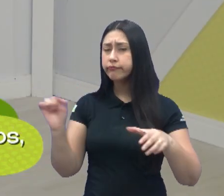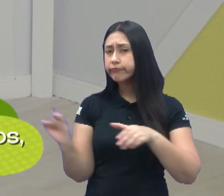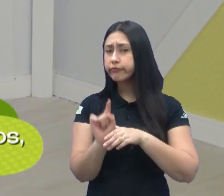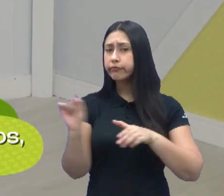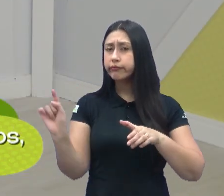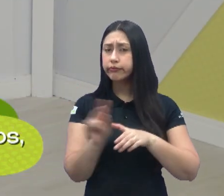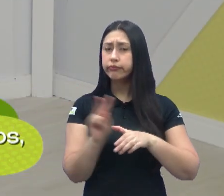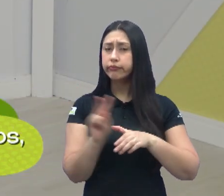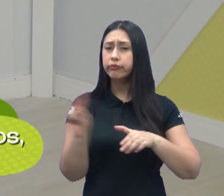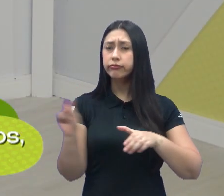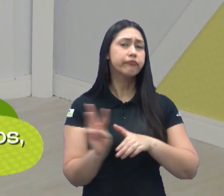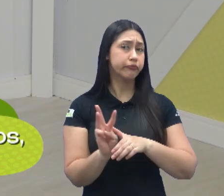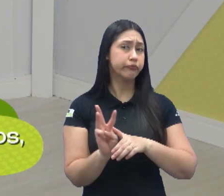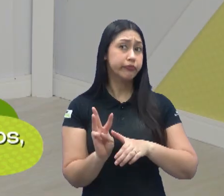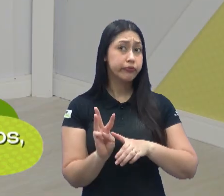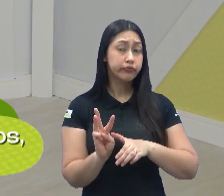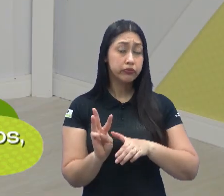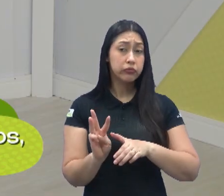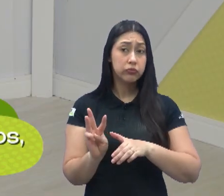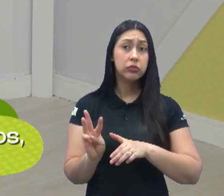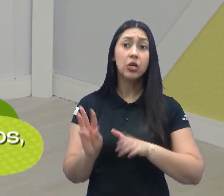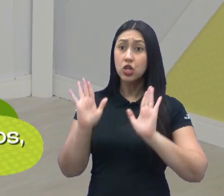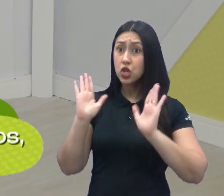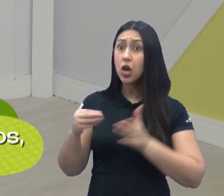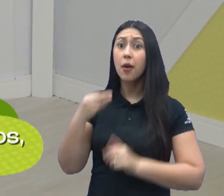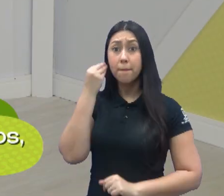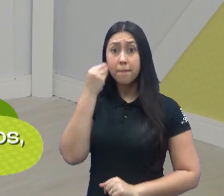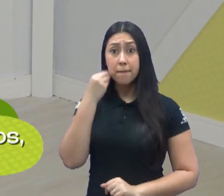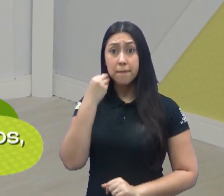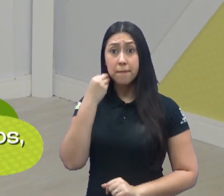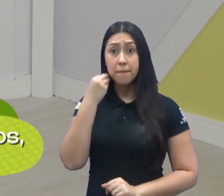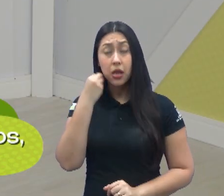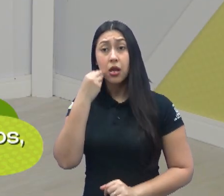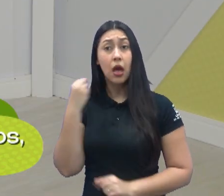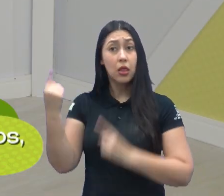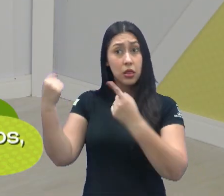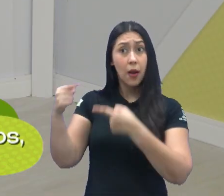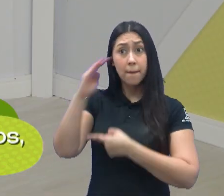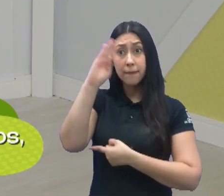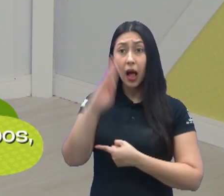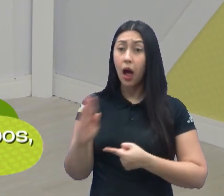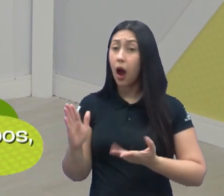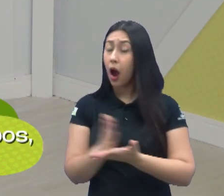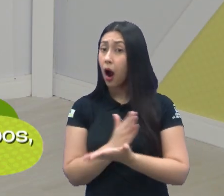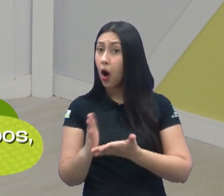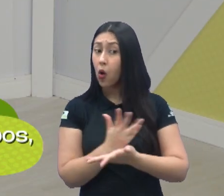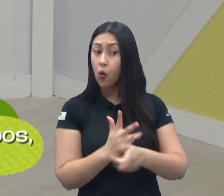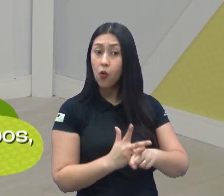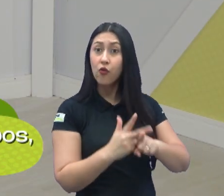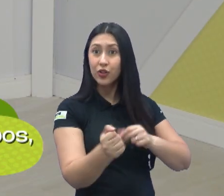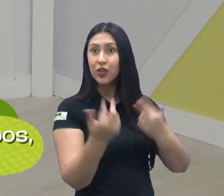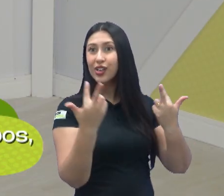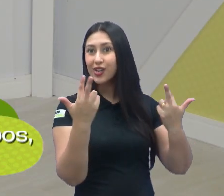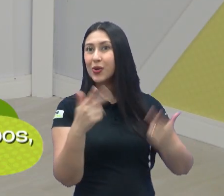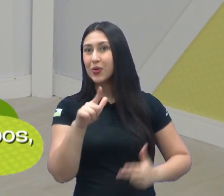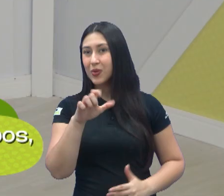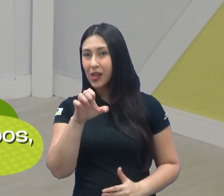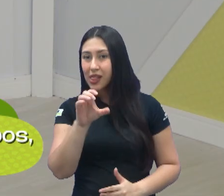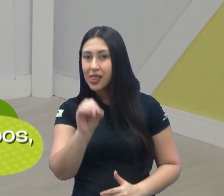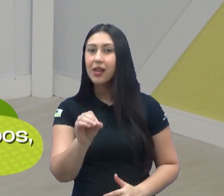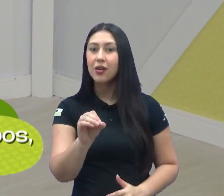do São José, são jogadores que têm experiência em campeonatos brasileiros, alguns com título, como é o Léo Rigó ali, que